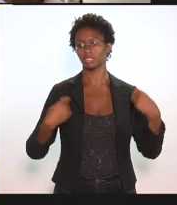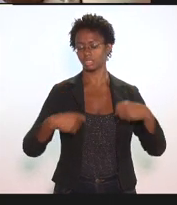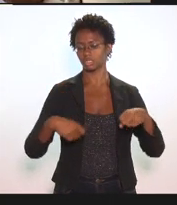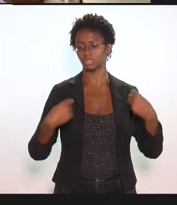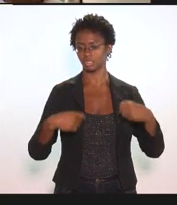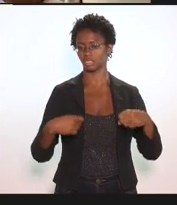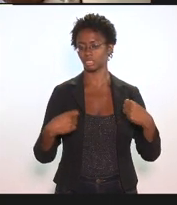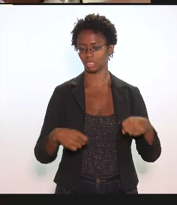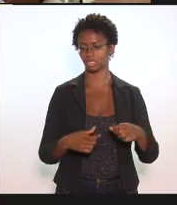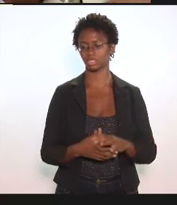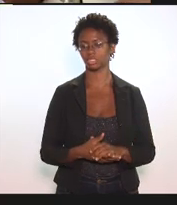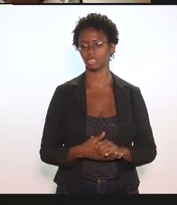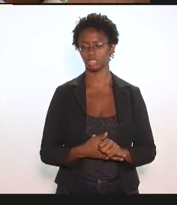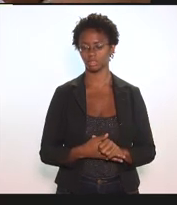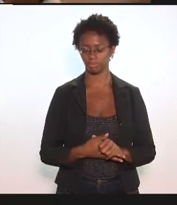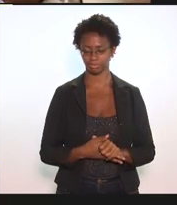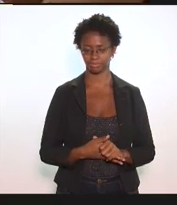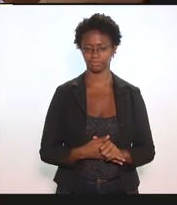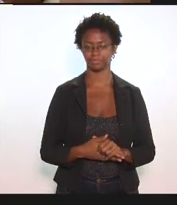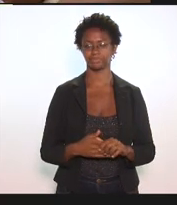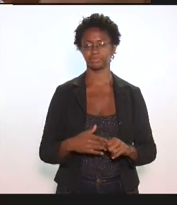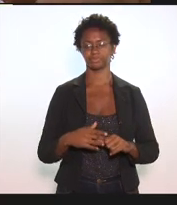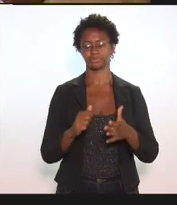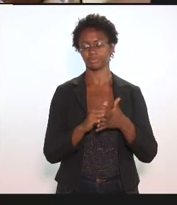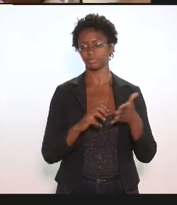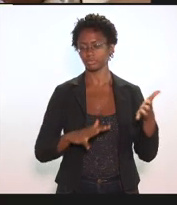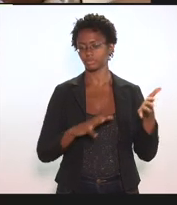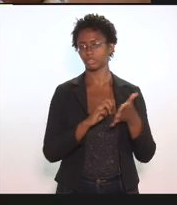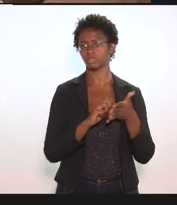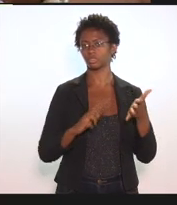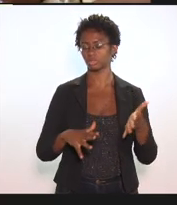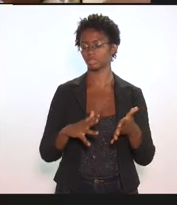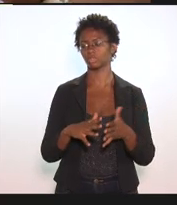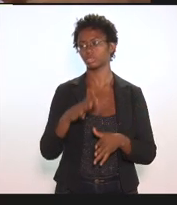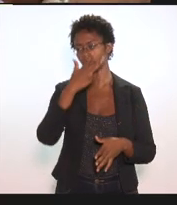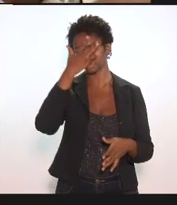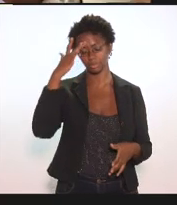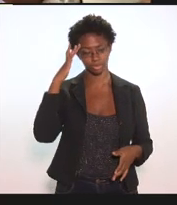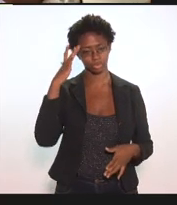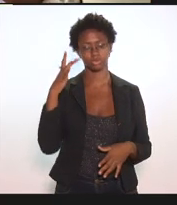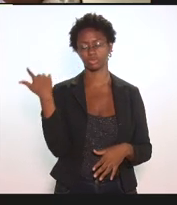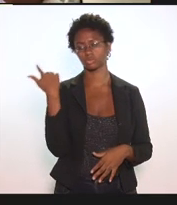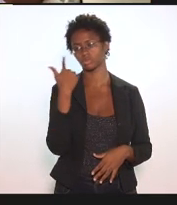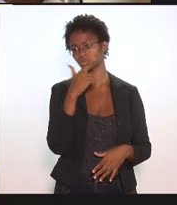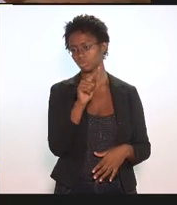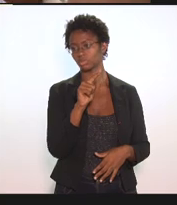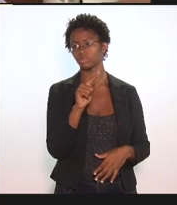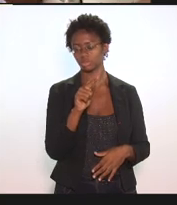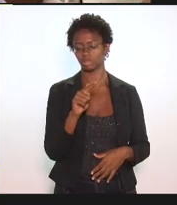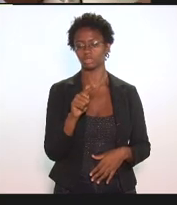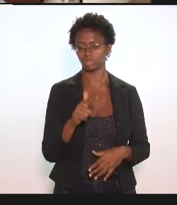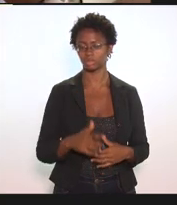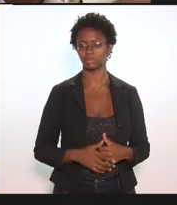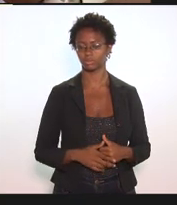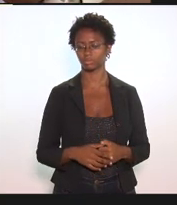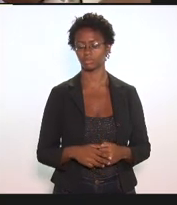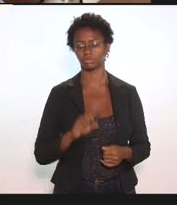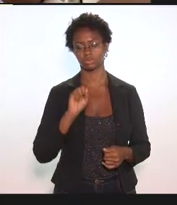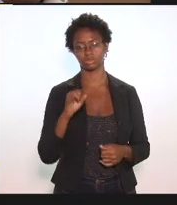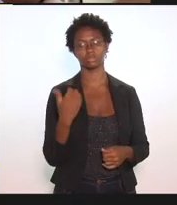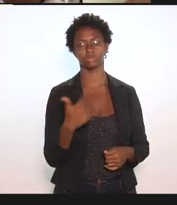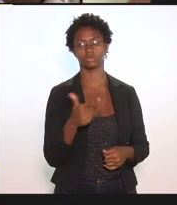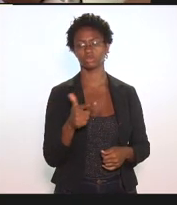né, das unidades abertas, dos pacientes conseguirem ser atendidos, porque se não